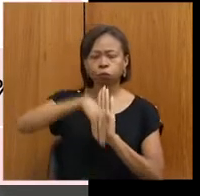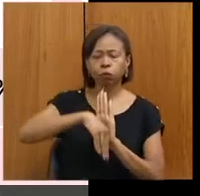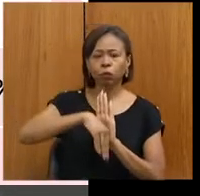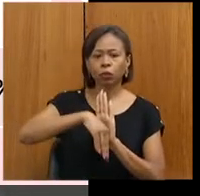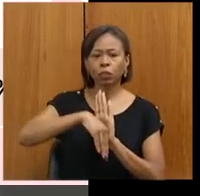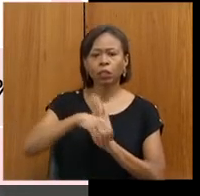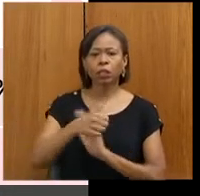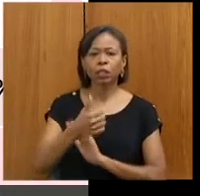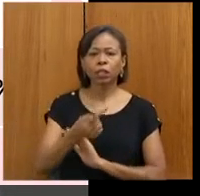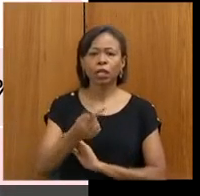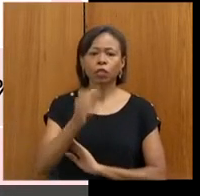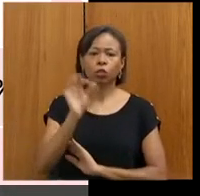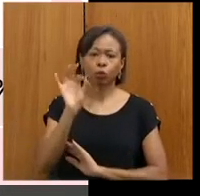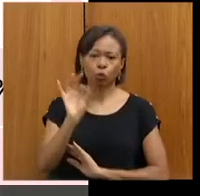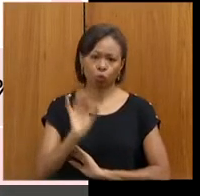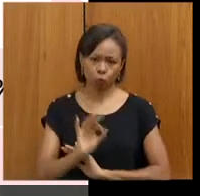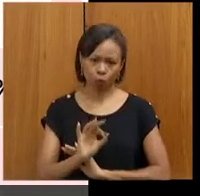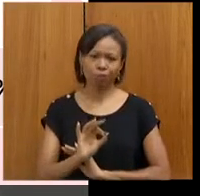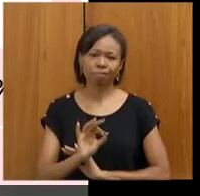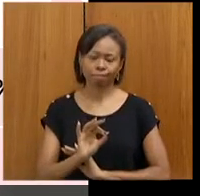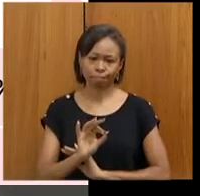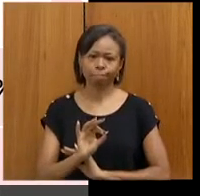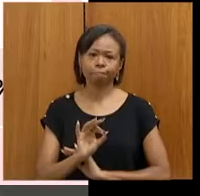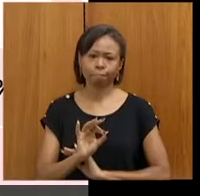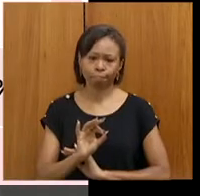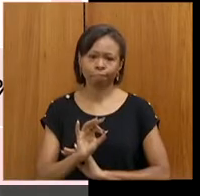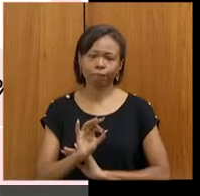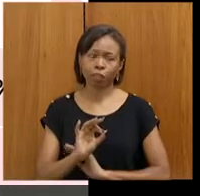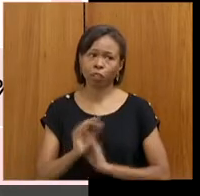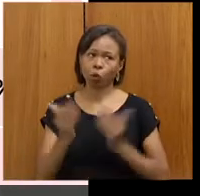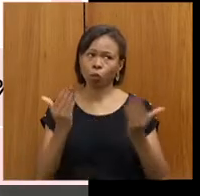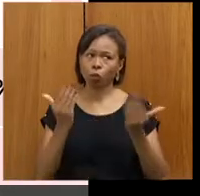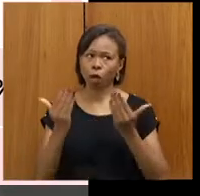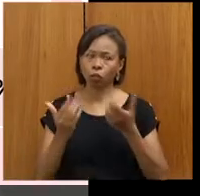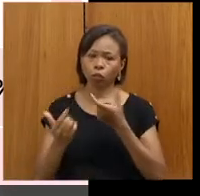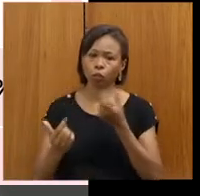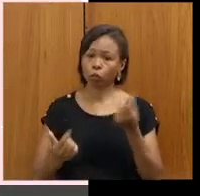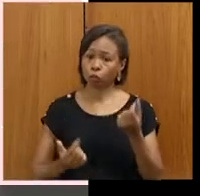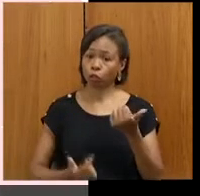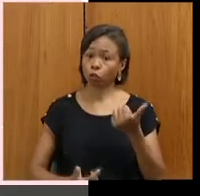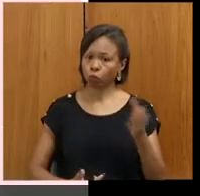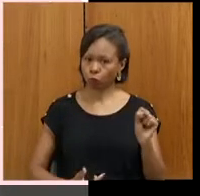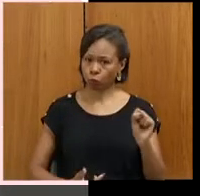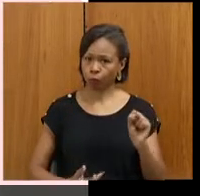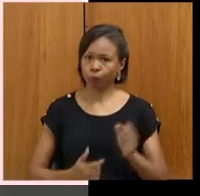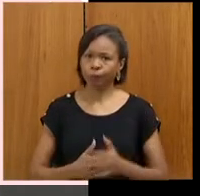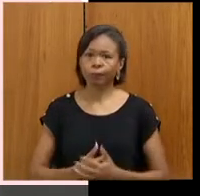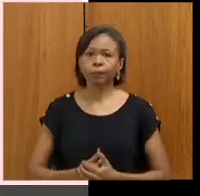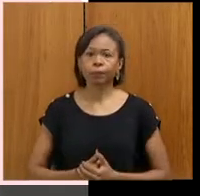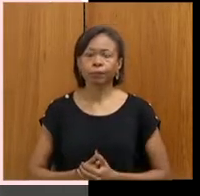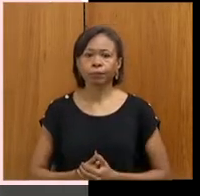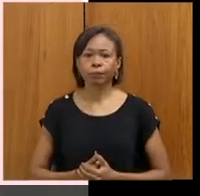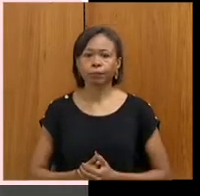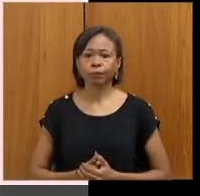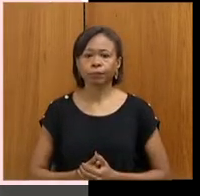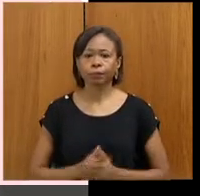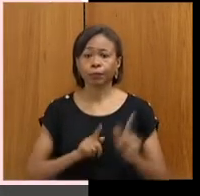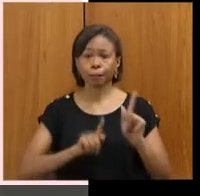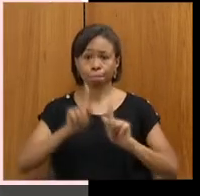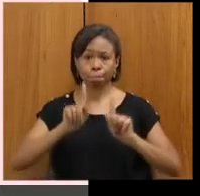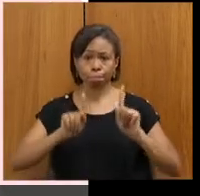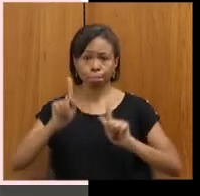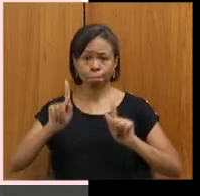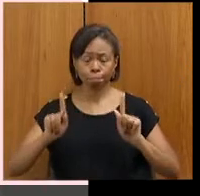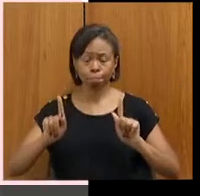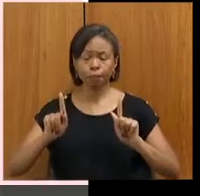percentuais frente ao que era em final de 2018 próximo por favor aí com relação à despesa